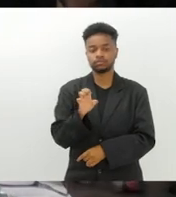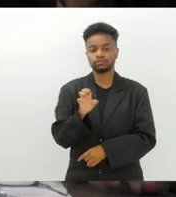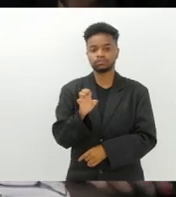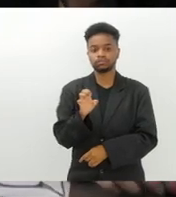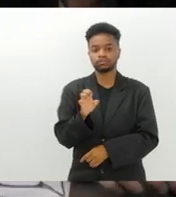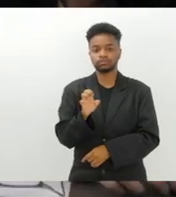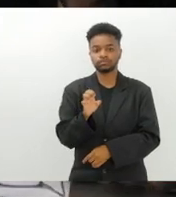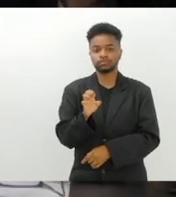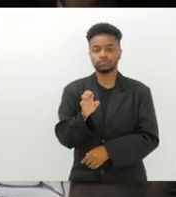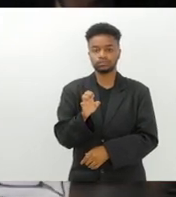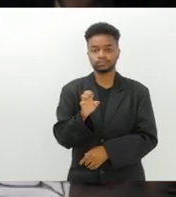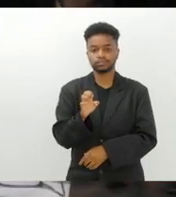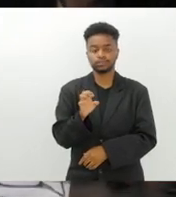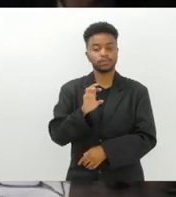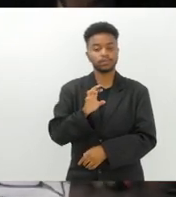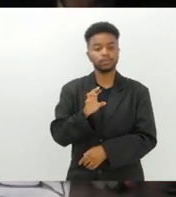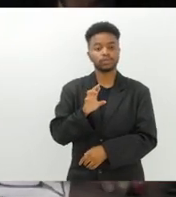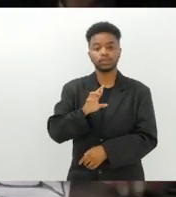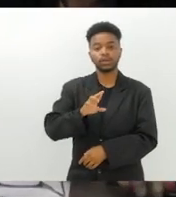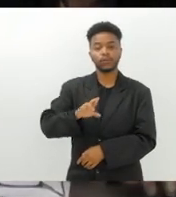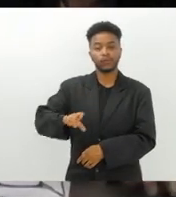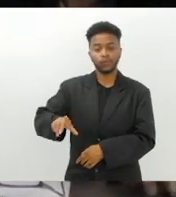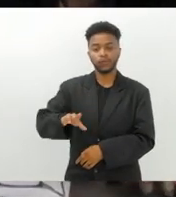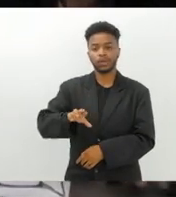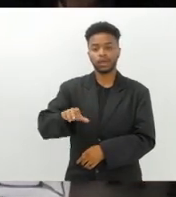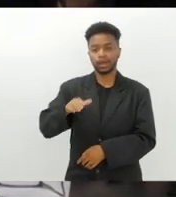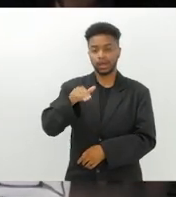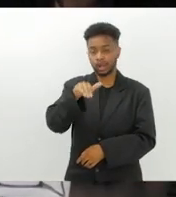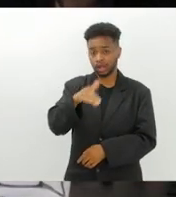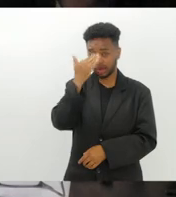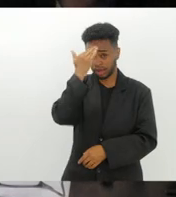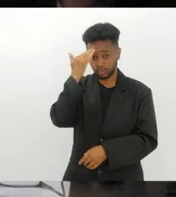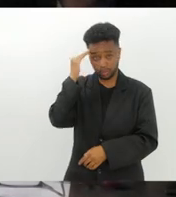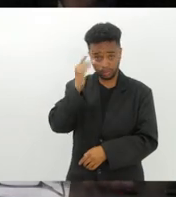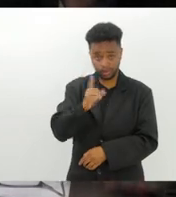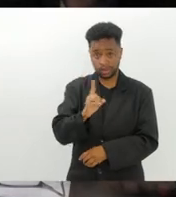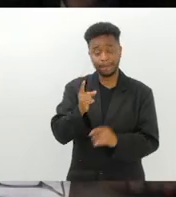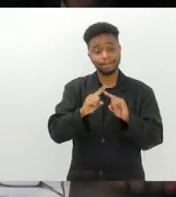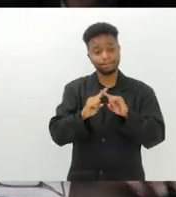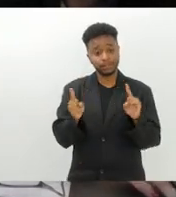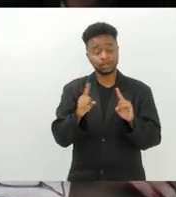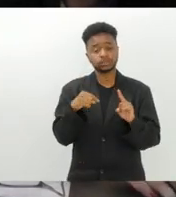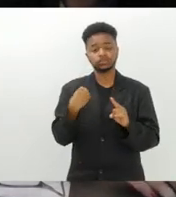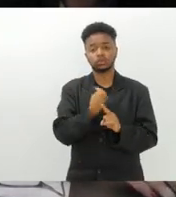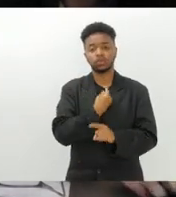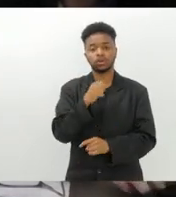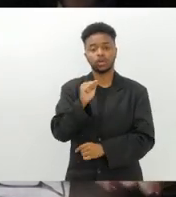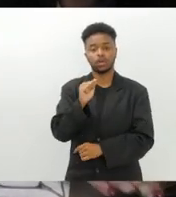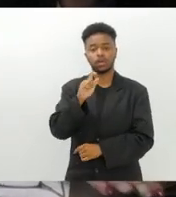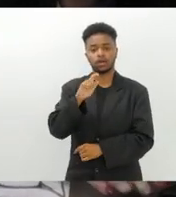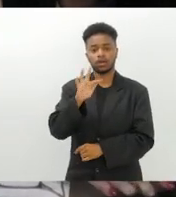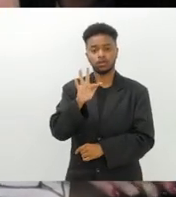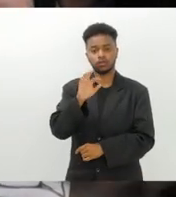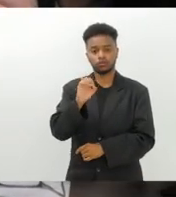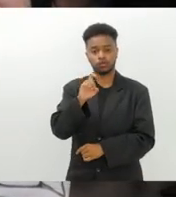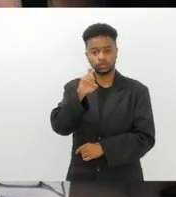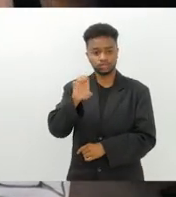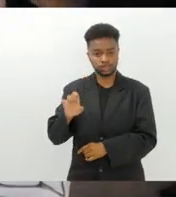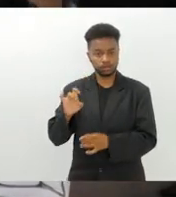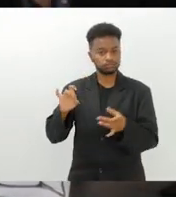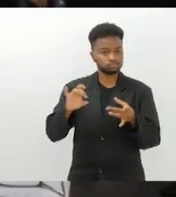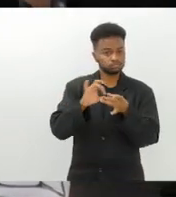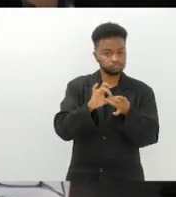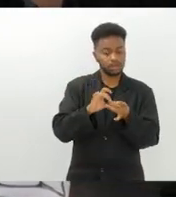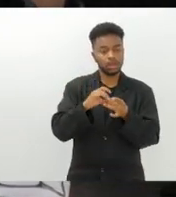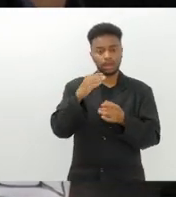ser candomblé, a gente fala muito de candomblé, umbanda, mas o segmento do Afoxé, que vem de um candomblé, também é